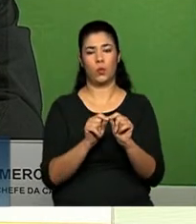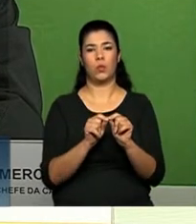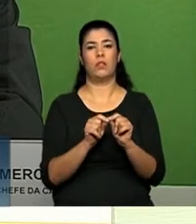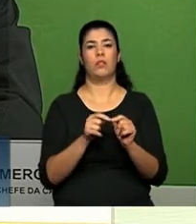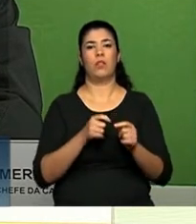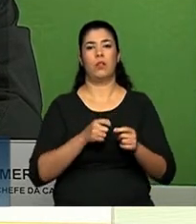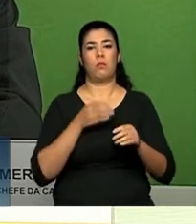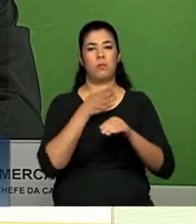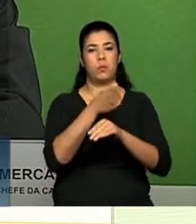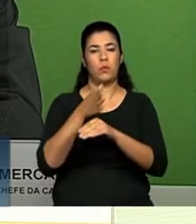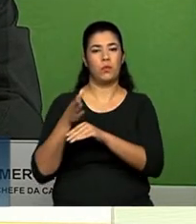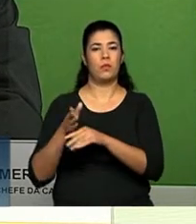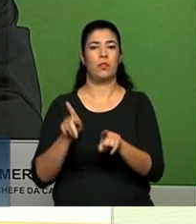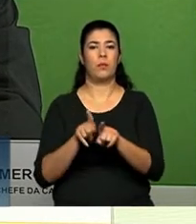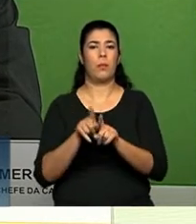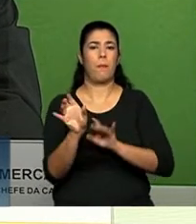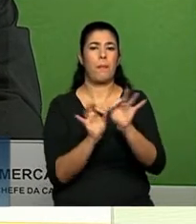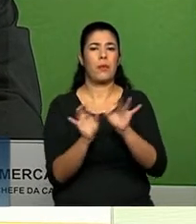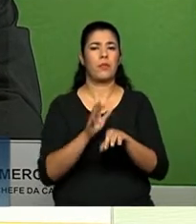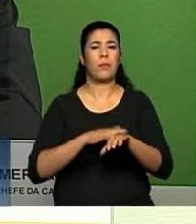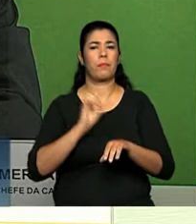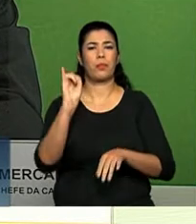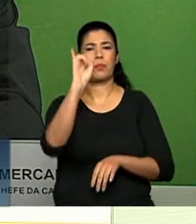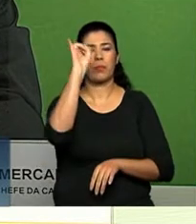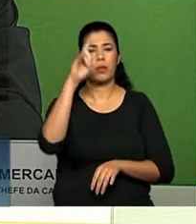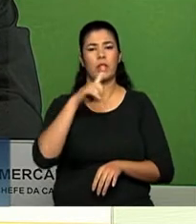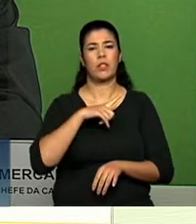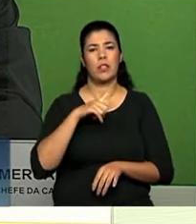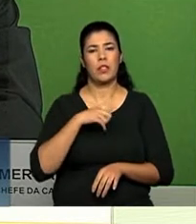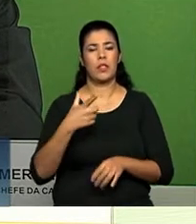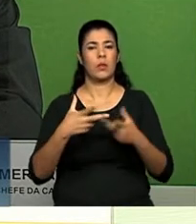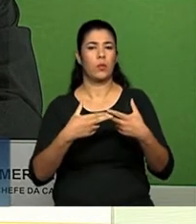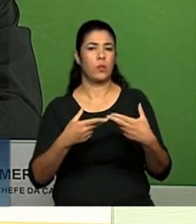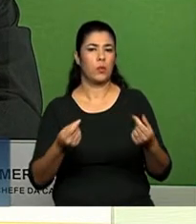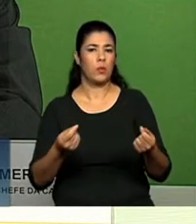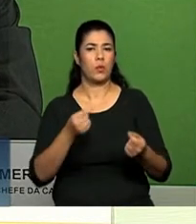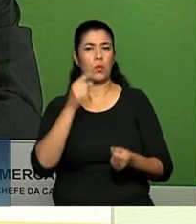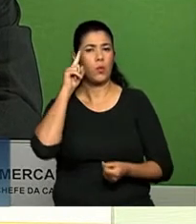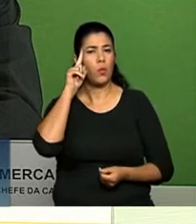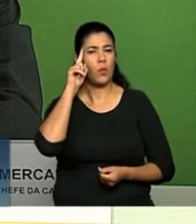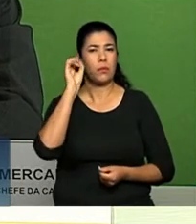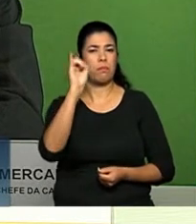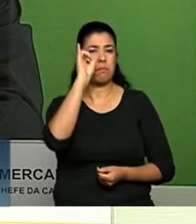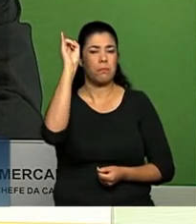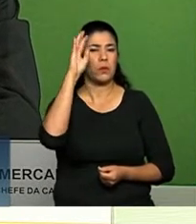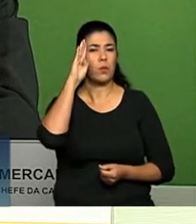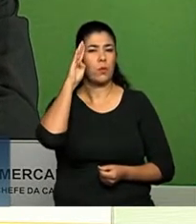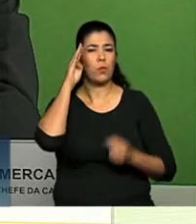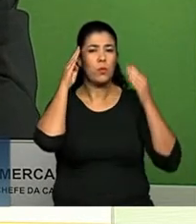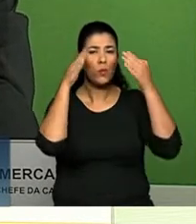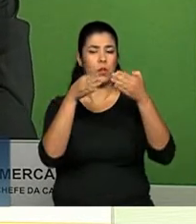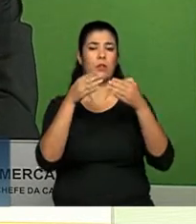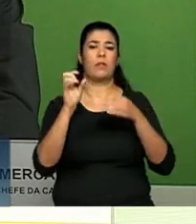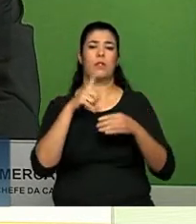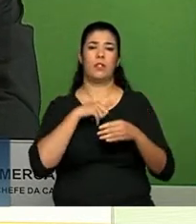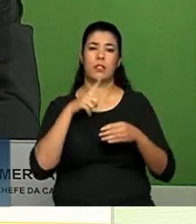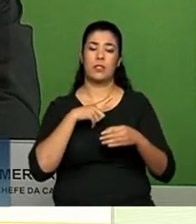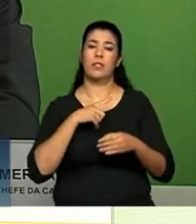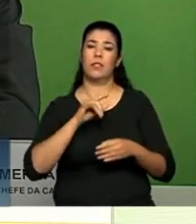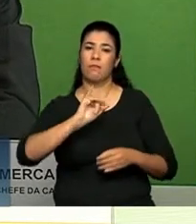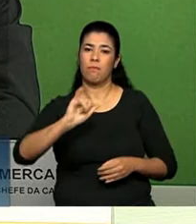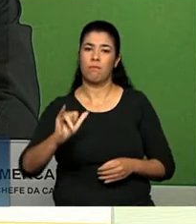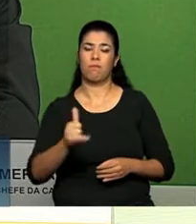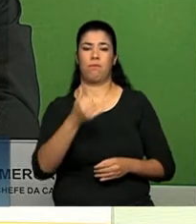Os projetos mais importantes, os projetos mais consistentes, os projetos prioritários serão evidentemente